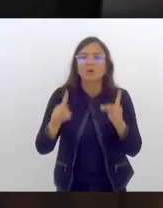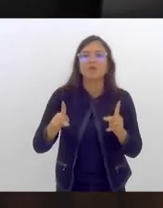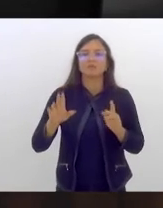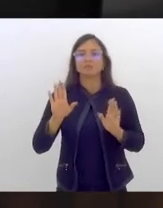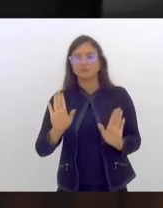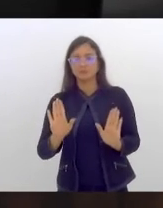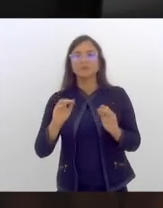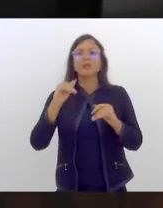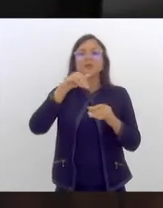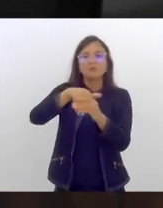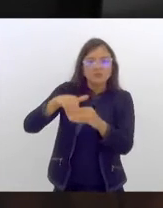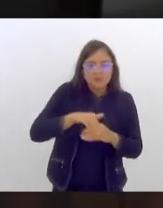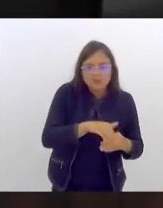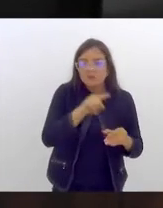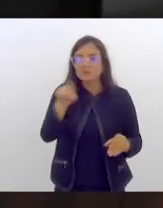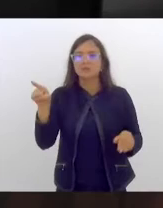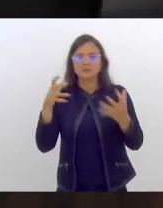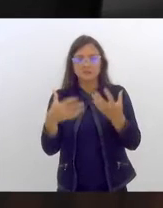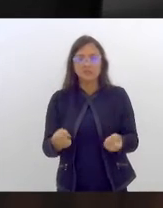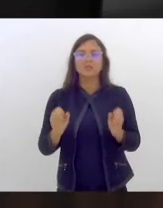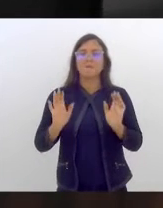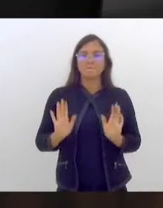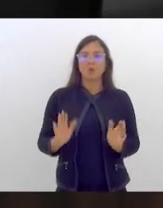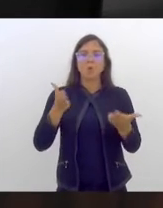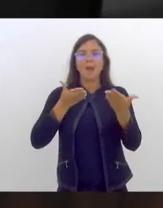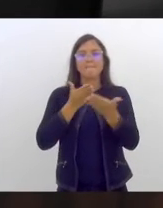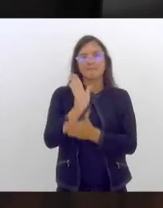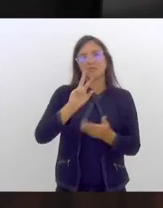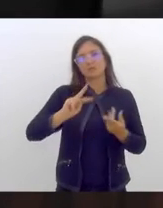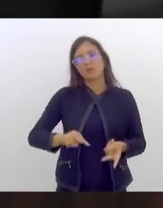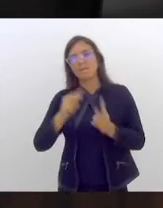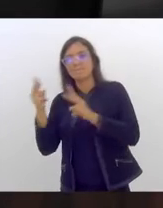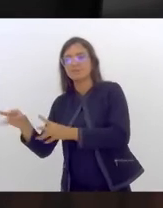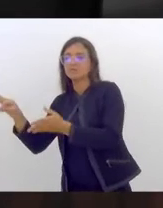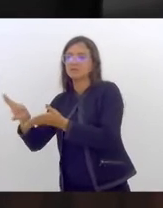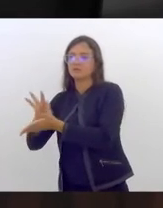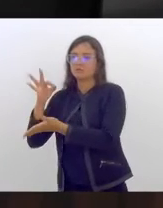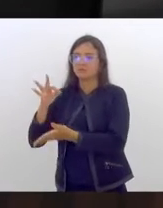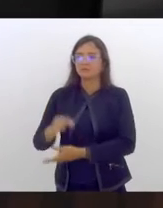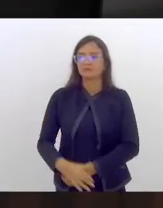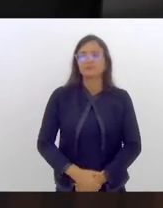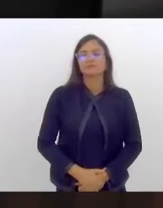os seus que a própria maneira como estão aprovado vai autógrafo